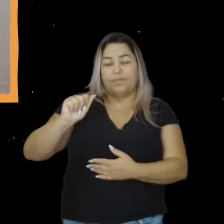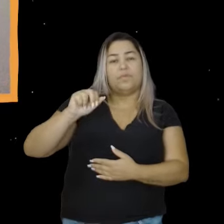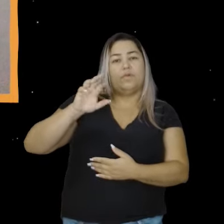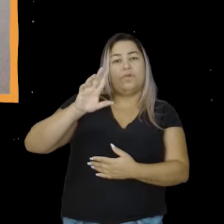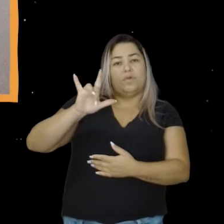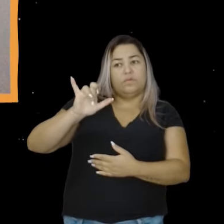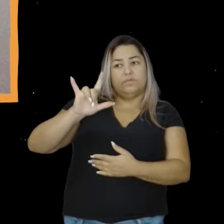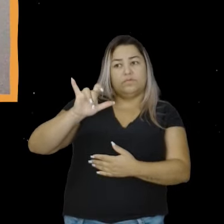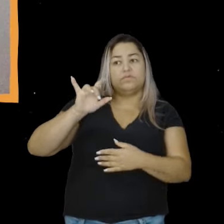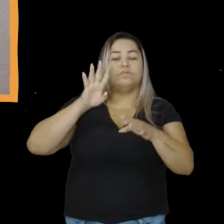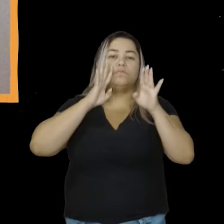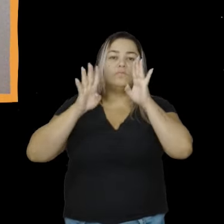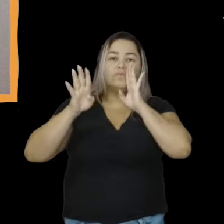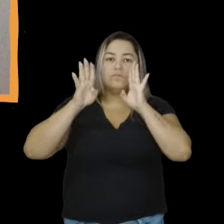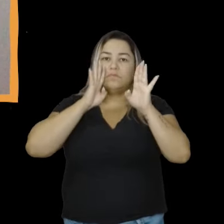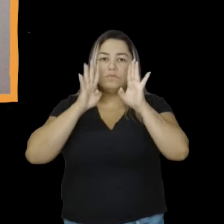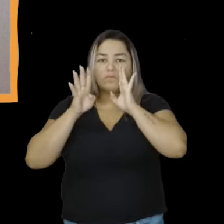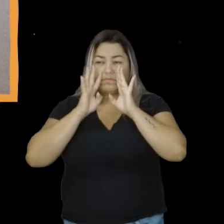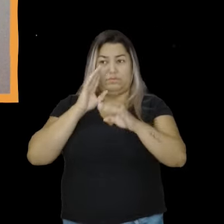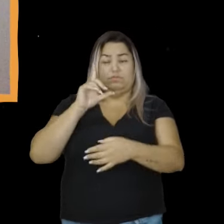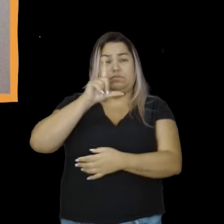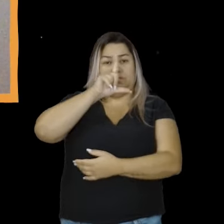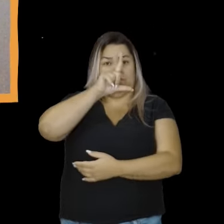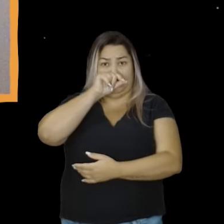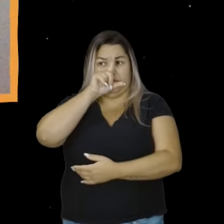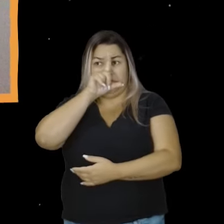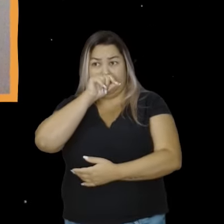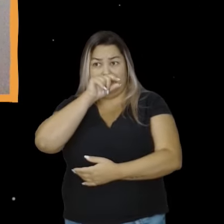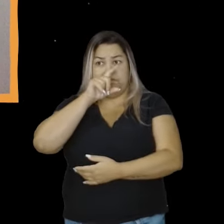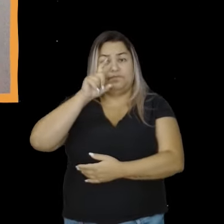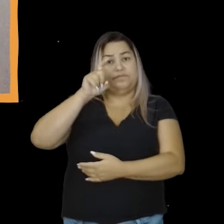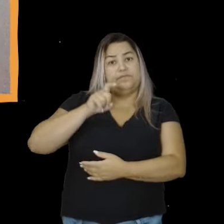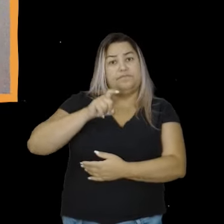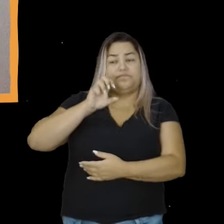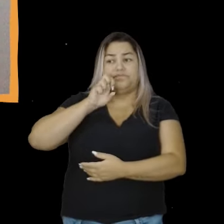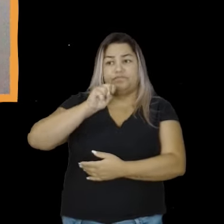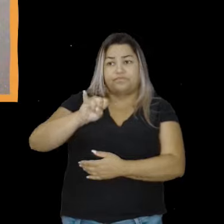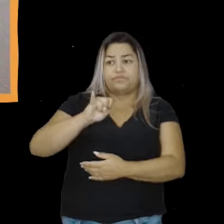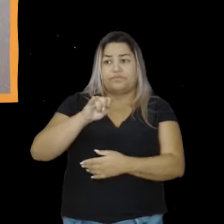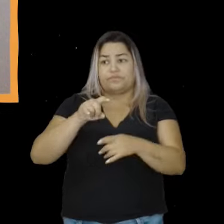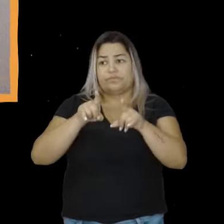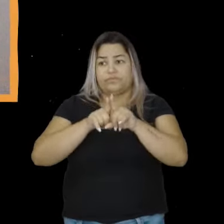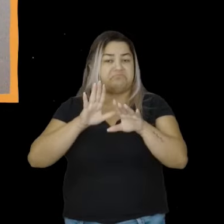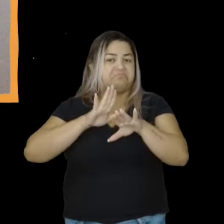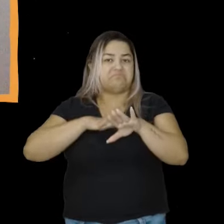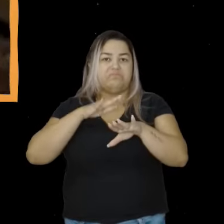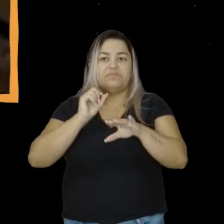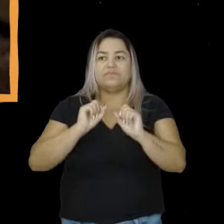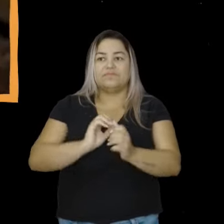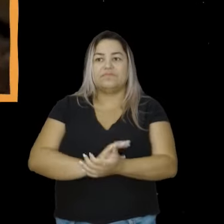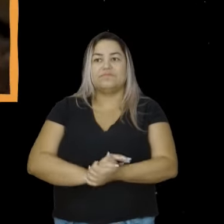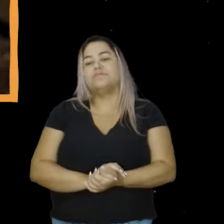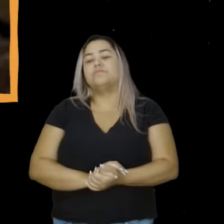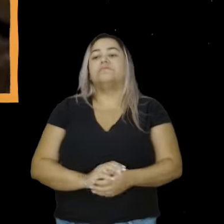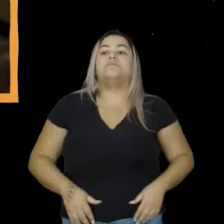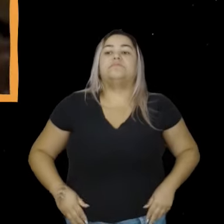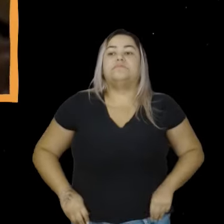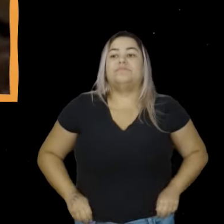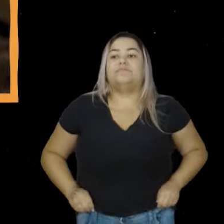Facebook, e Crias Petistas no Twitter, ou X, se você for da turma do Elon Musk e tudo mais.